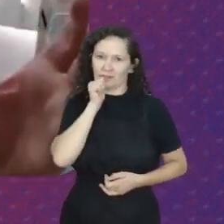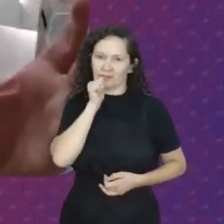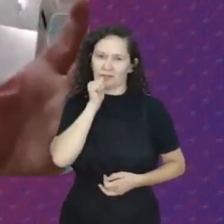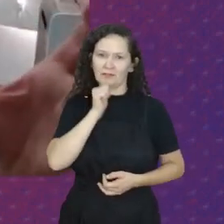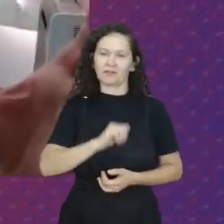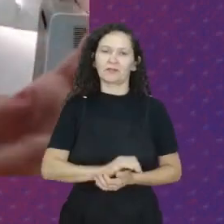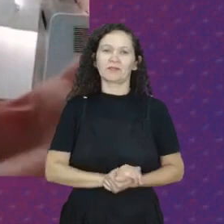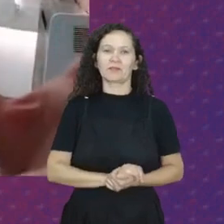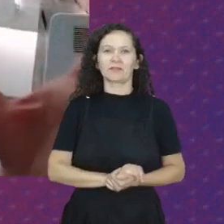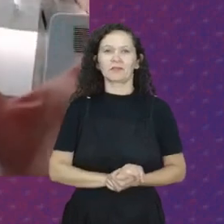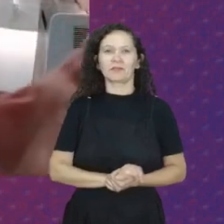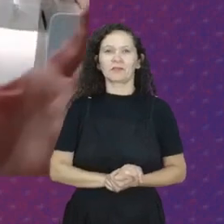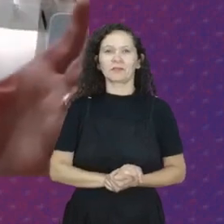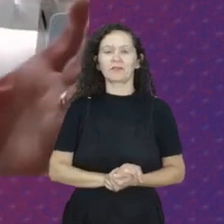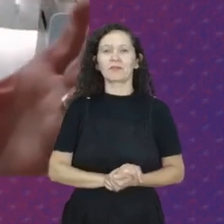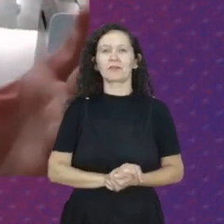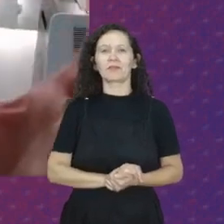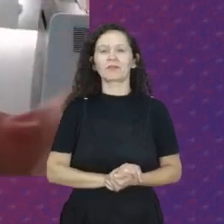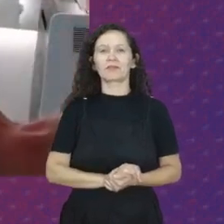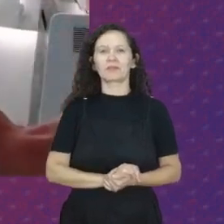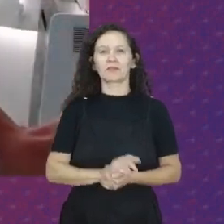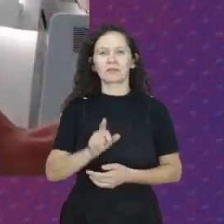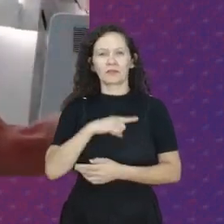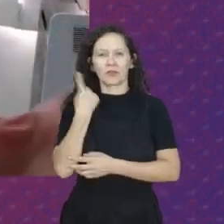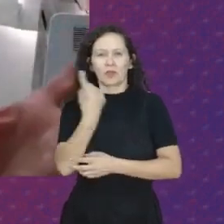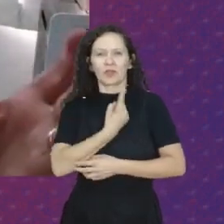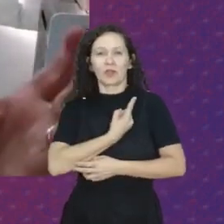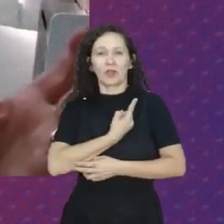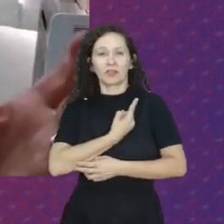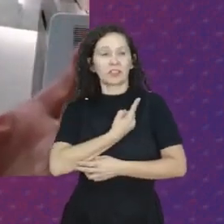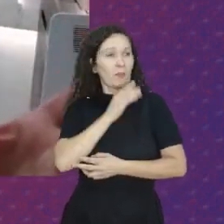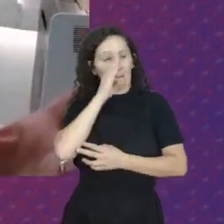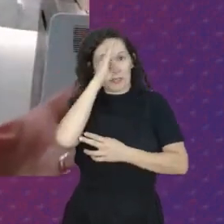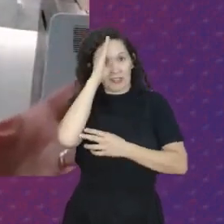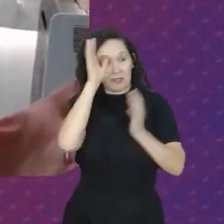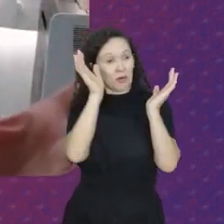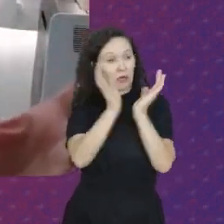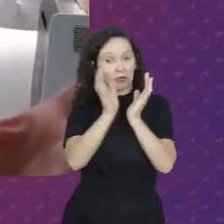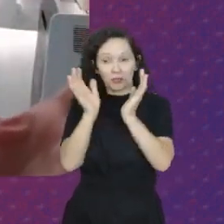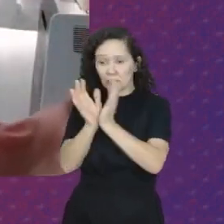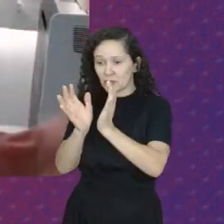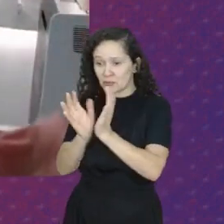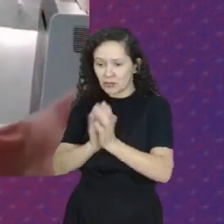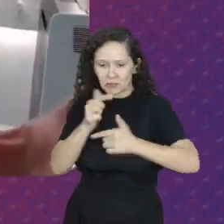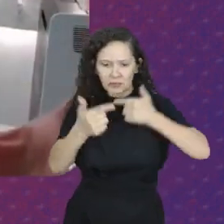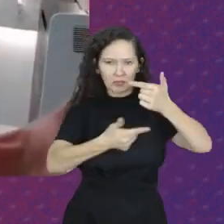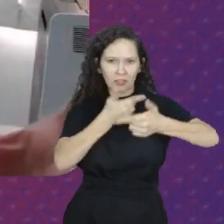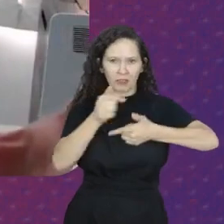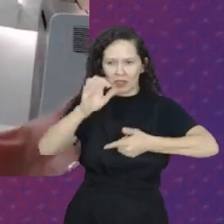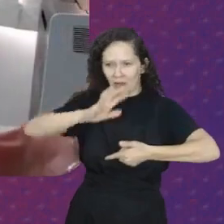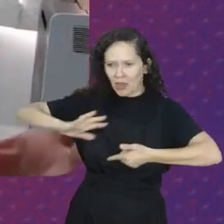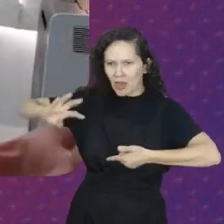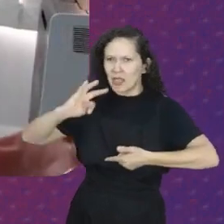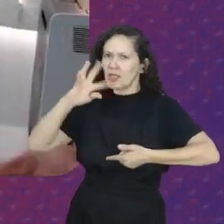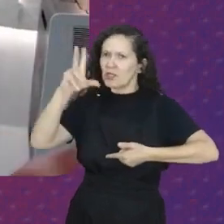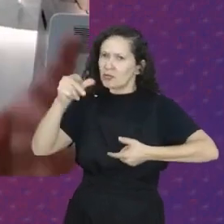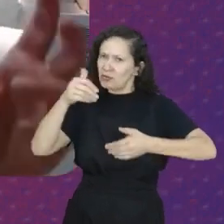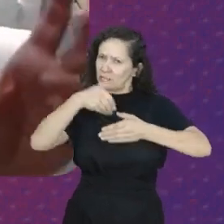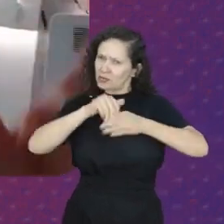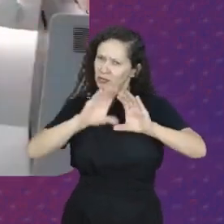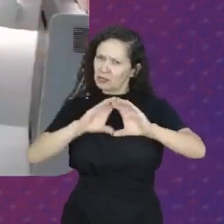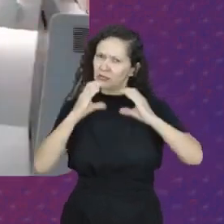somos basicamente todo o corpo de trabalho em todos os segmentos da comunidade